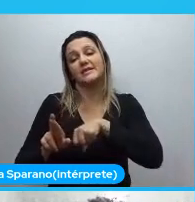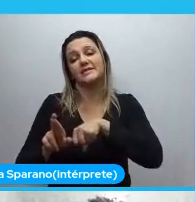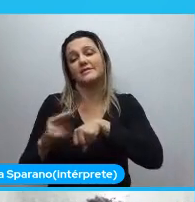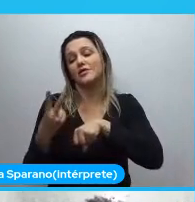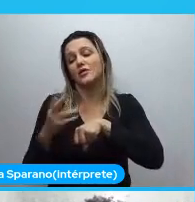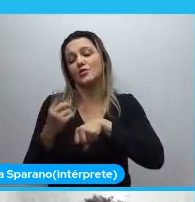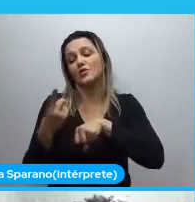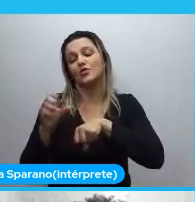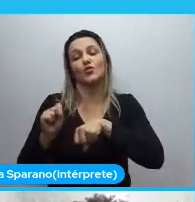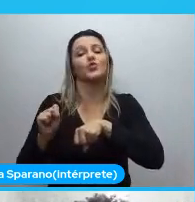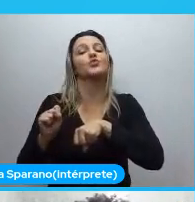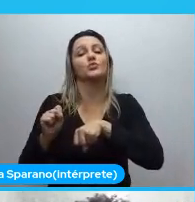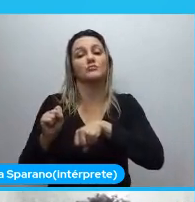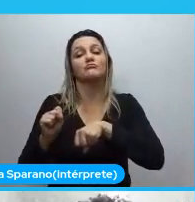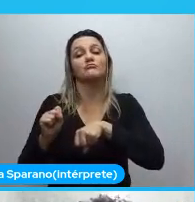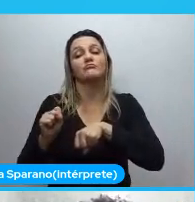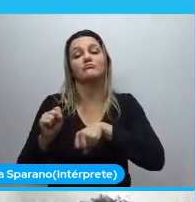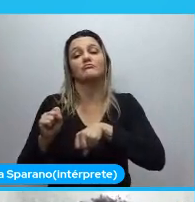É.